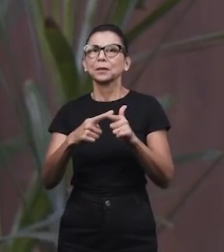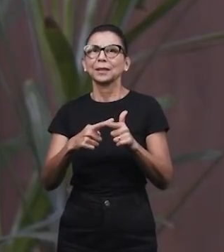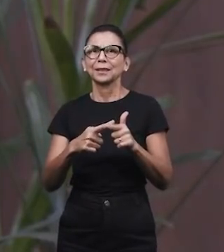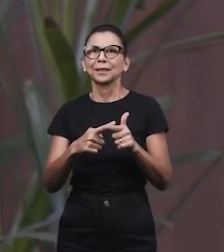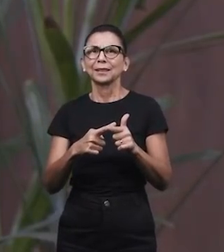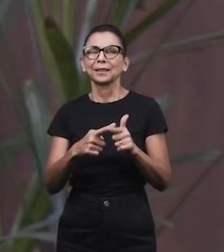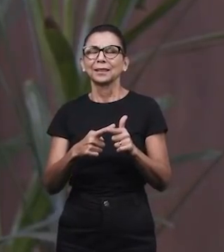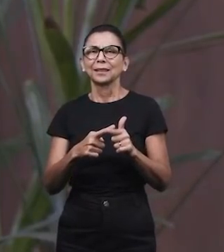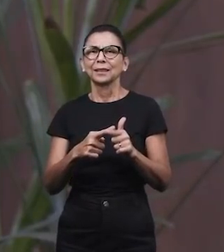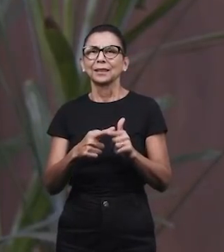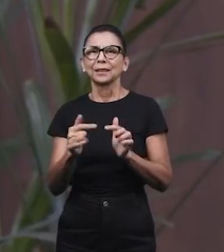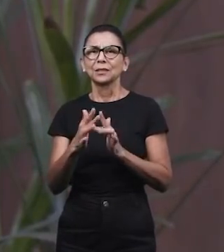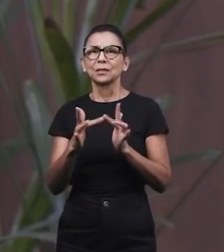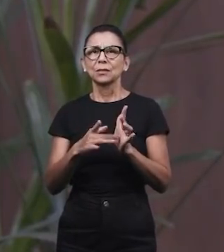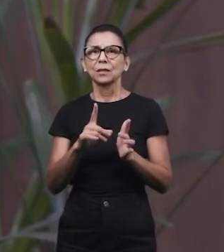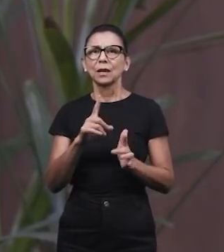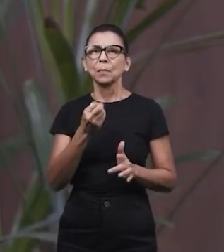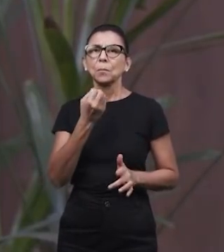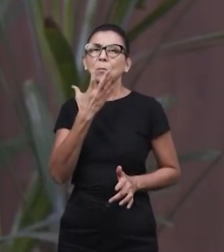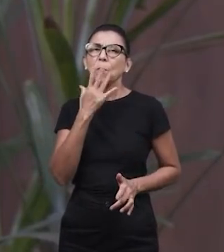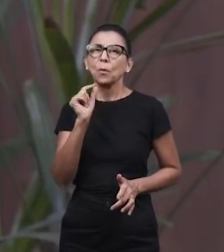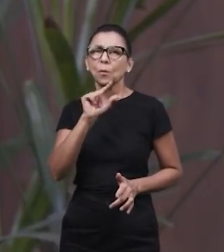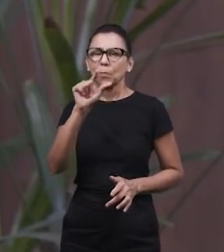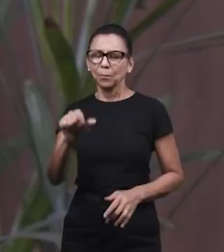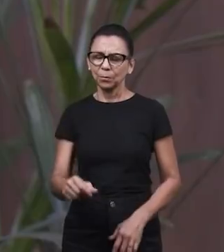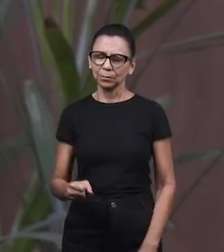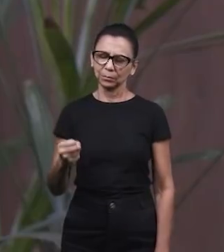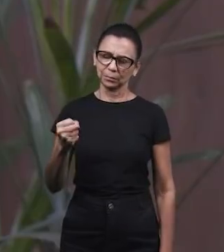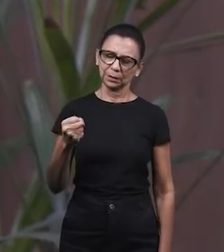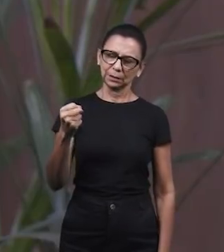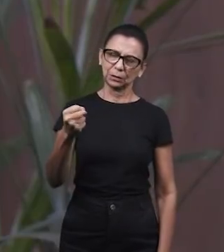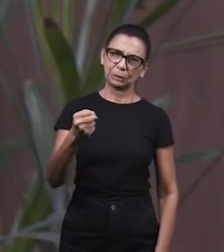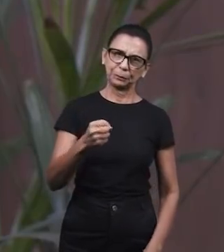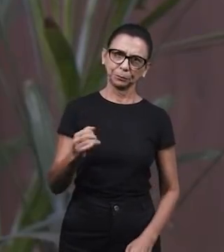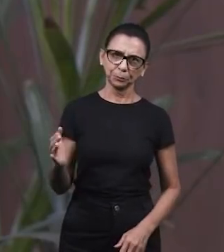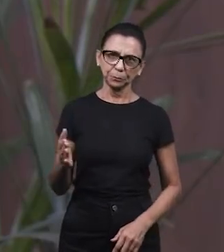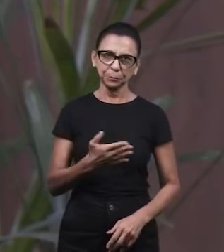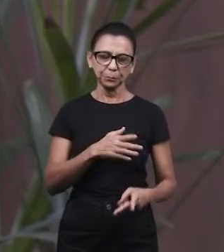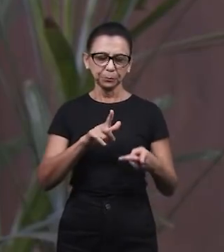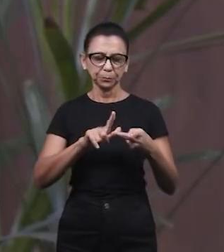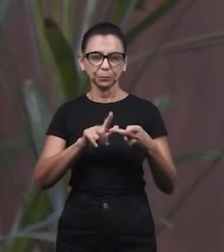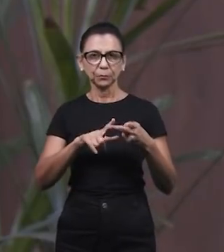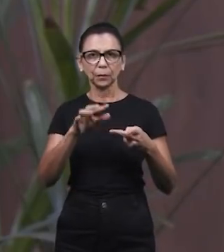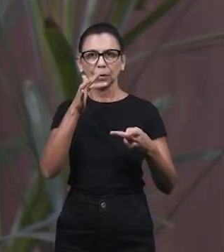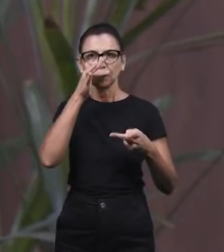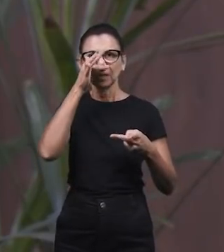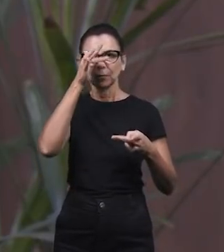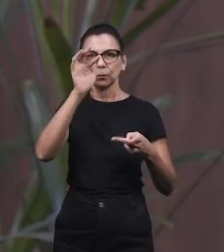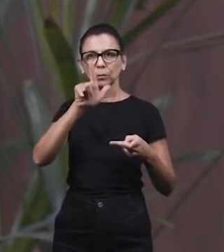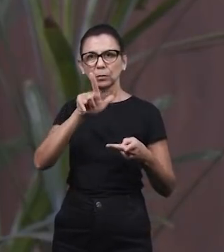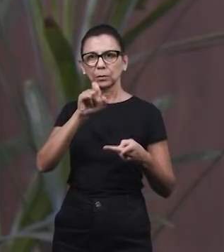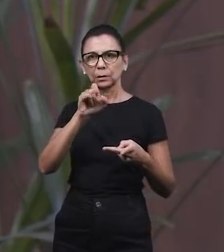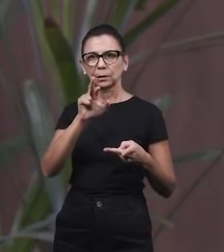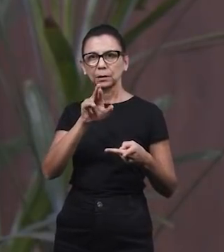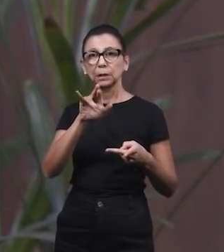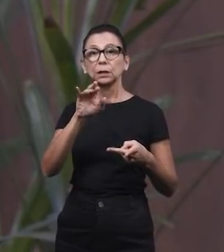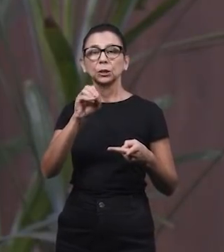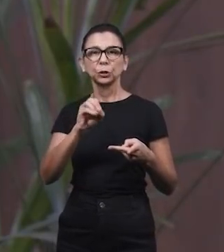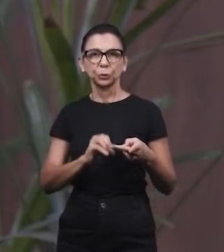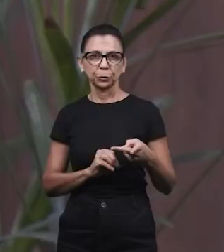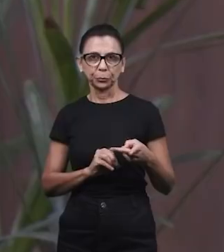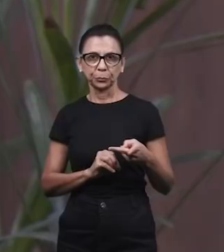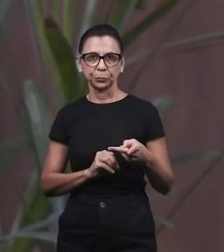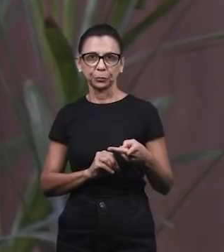pastor. Glória a Deus. Então, você vai ver muito isso lá no Velho Testamento. Você pega, por exemplo, o lírio no Velho Testamento, é um símbolo